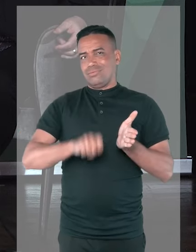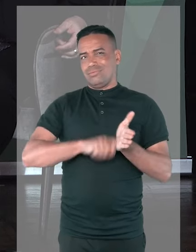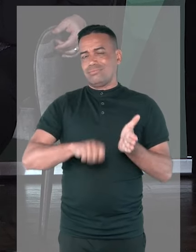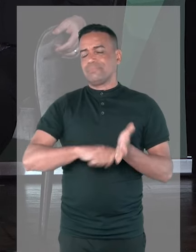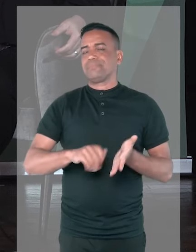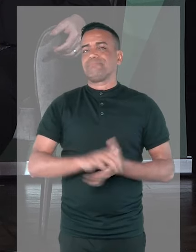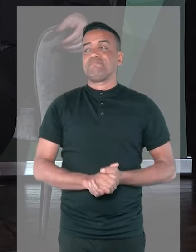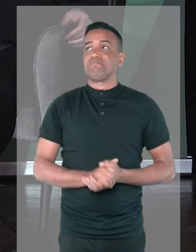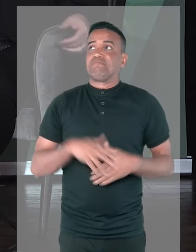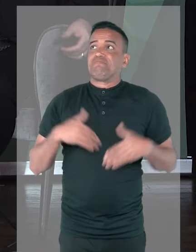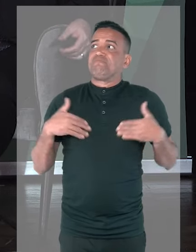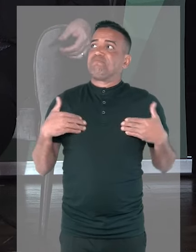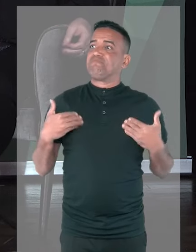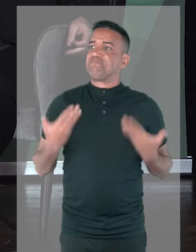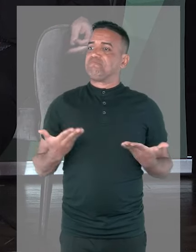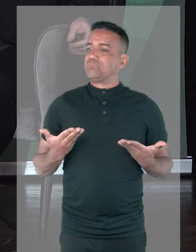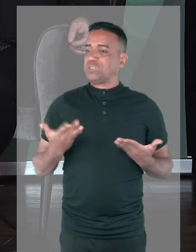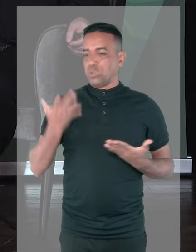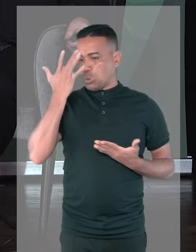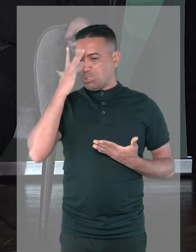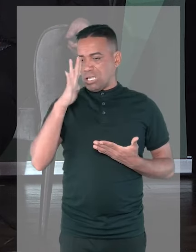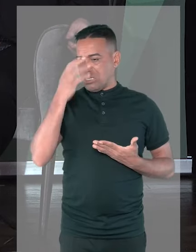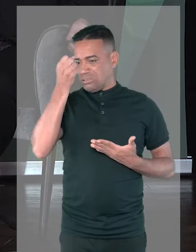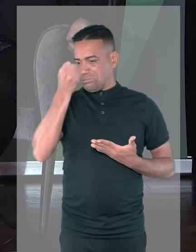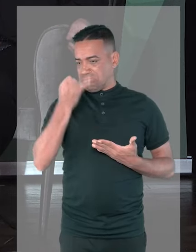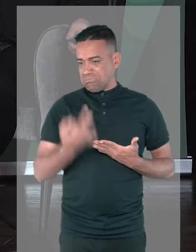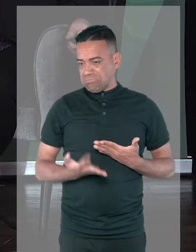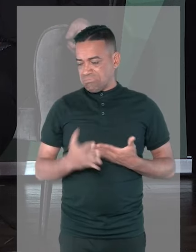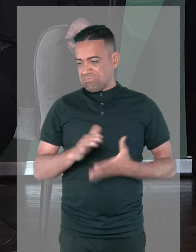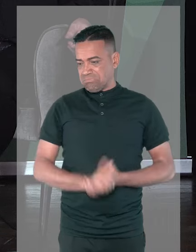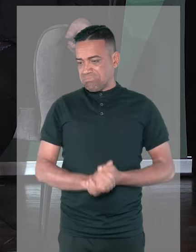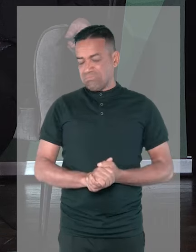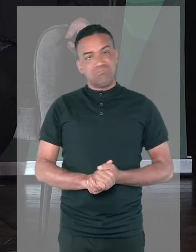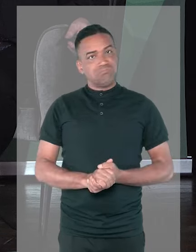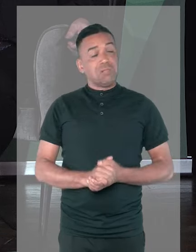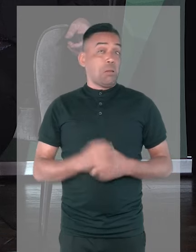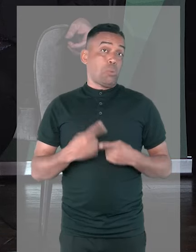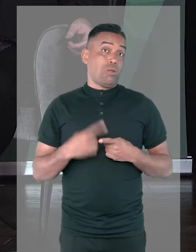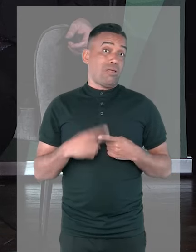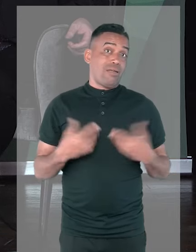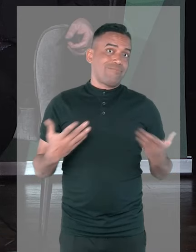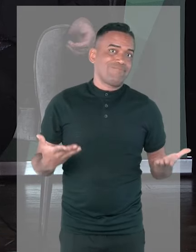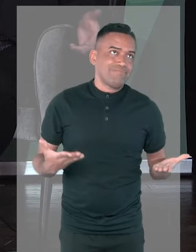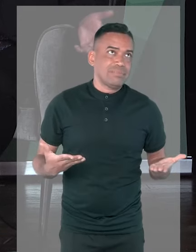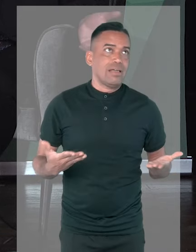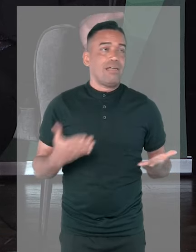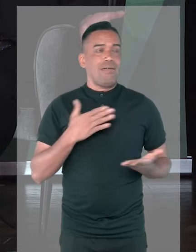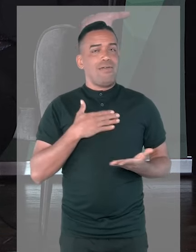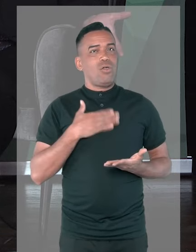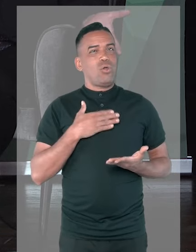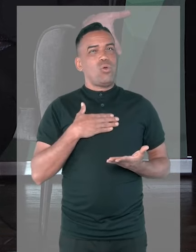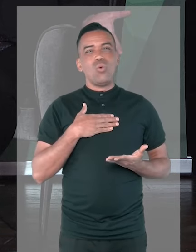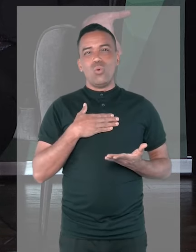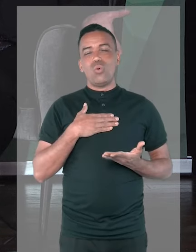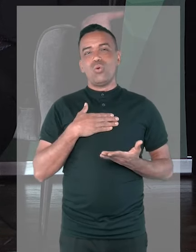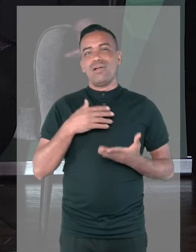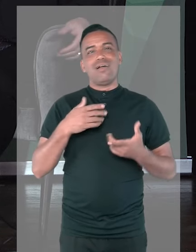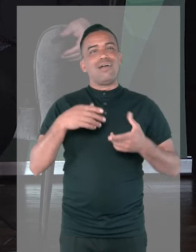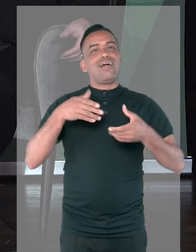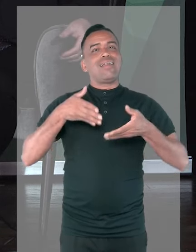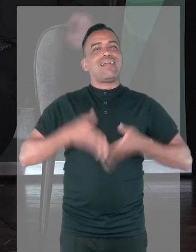Olha, eu não saberia dizer, porque, bem, eu sou mato-grossense, eu nasci em